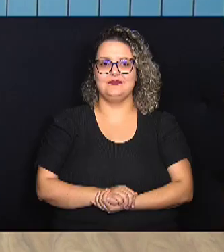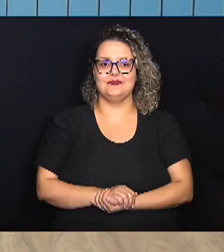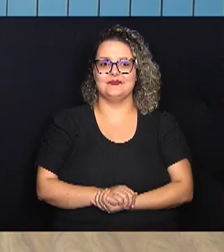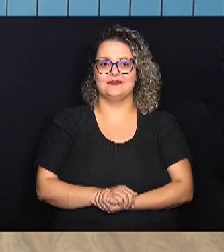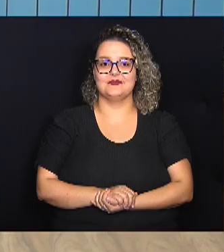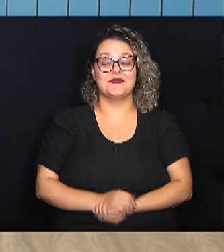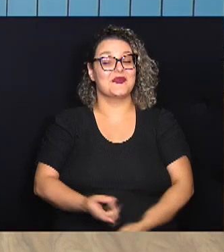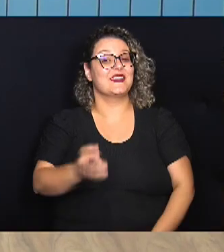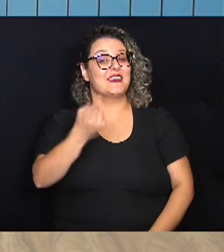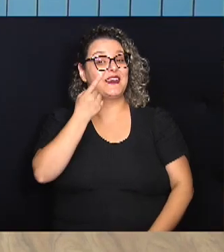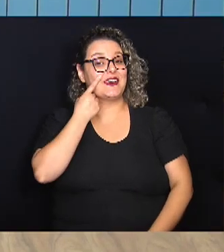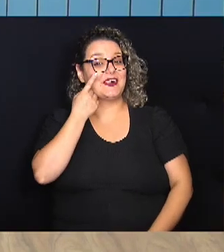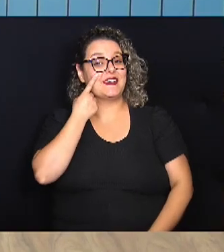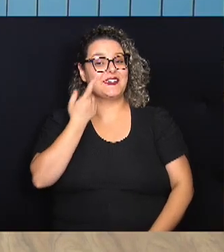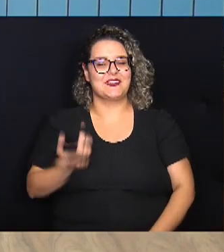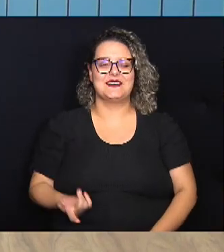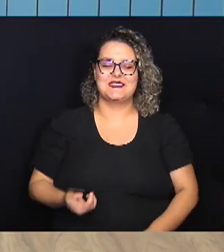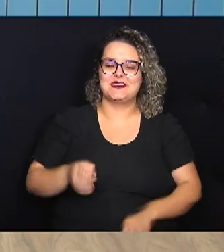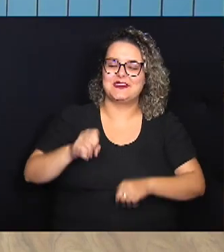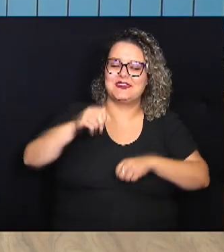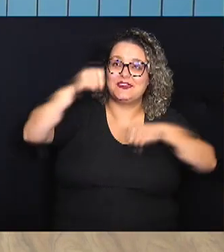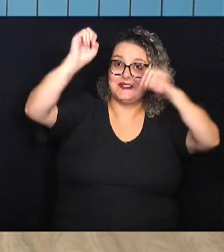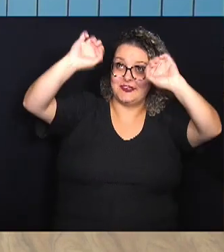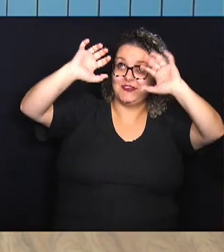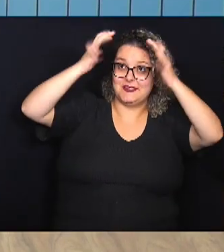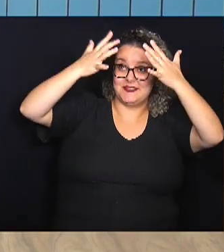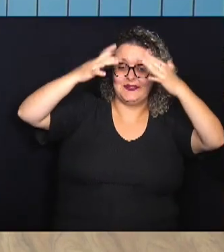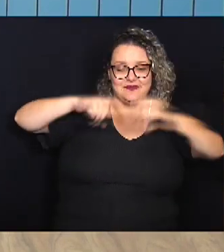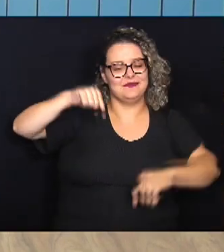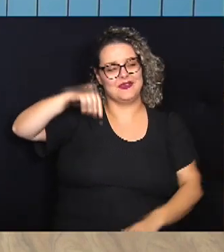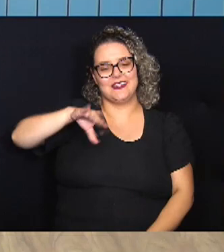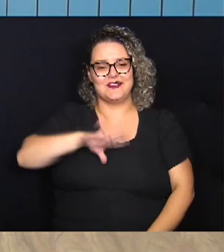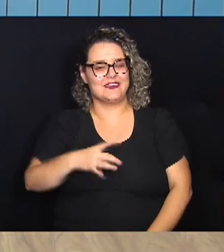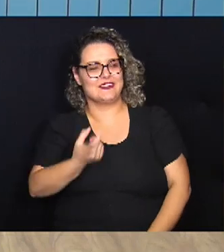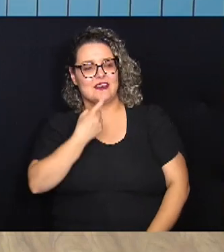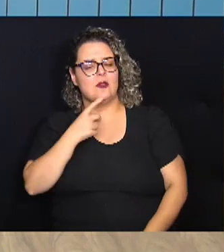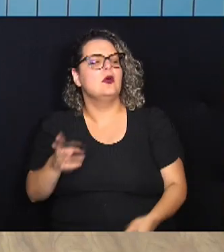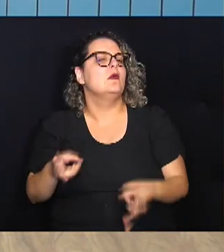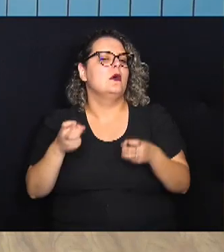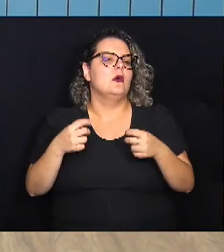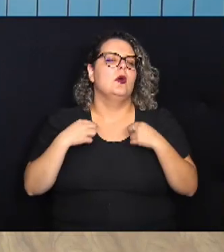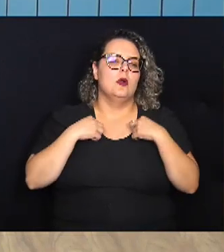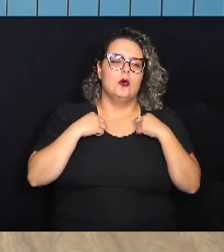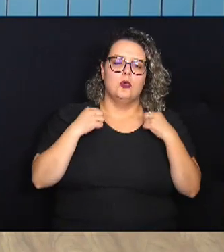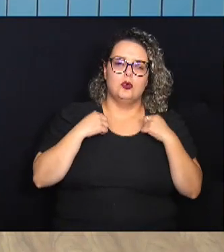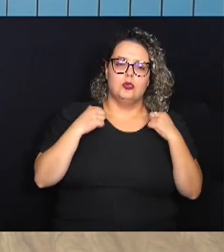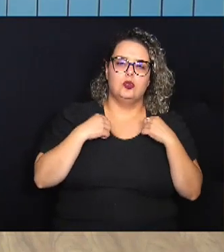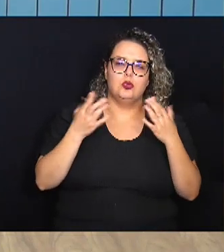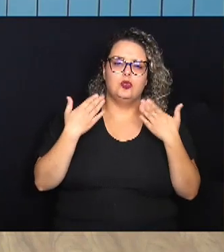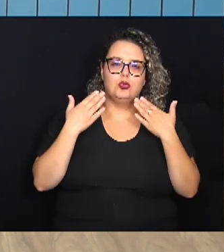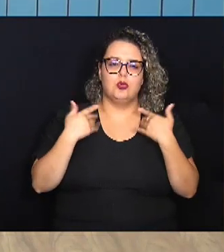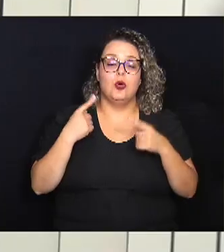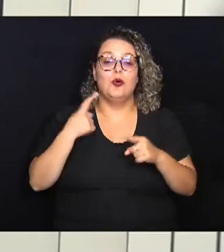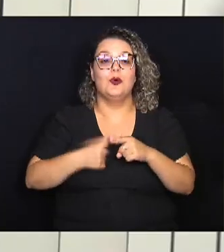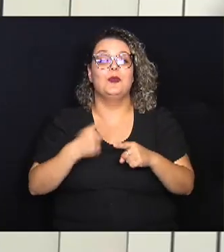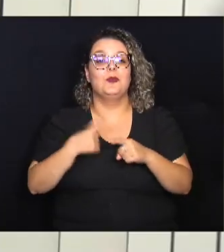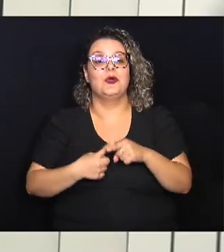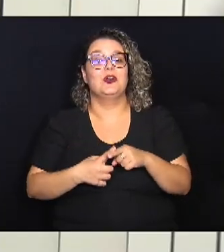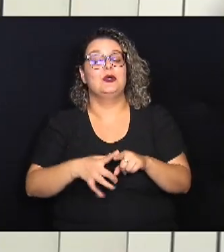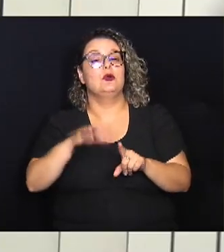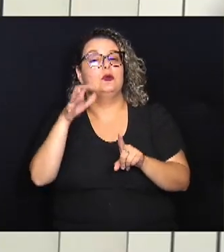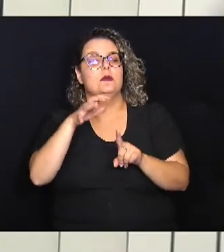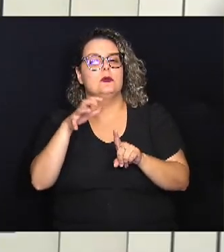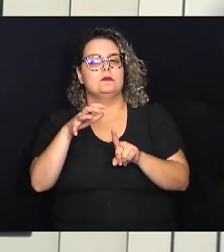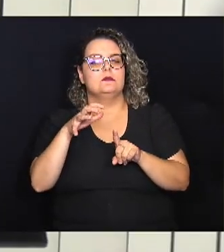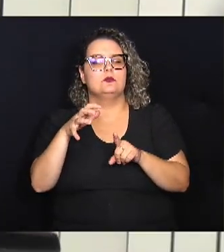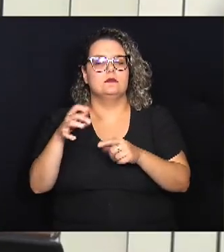Hora de falar do tempo e a previsão aqui para a nossa cidade. Você já percebeu, hoje está bem quentinho, né? Porque sob influência de uma massa